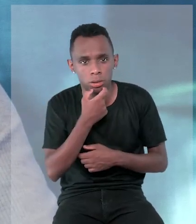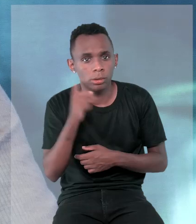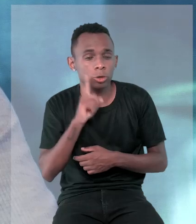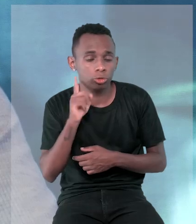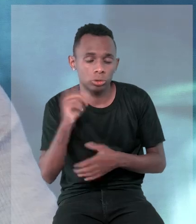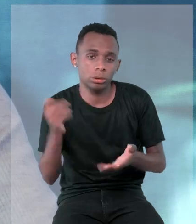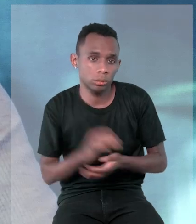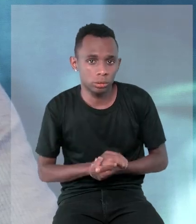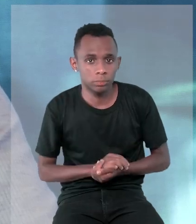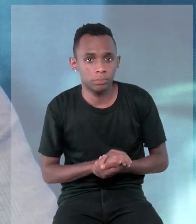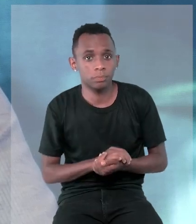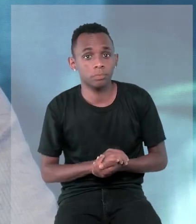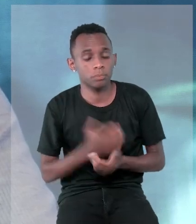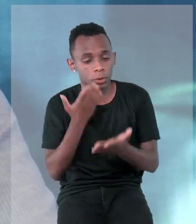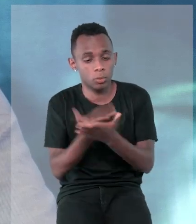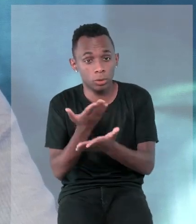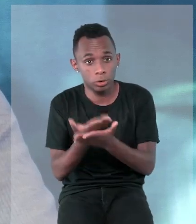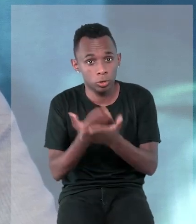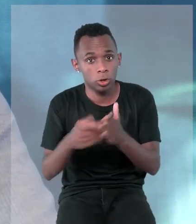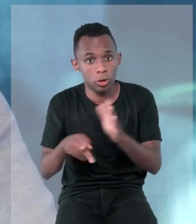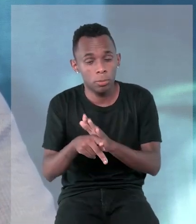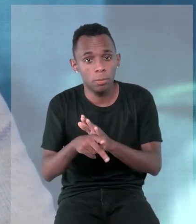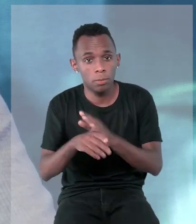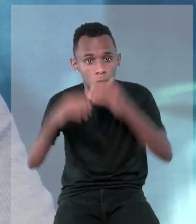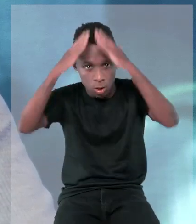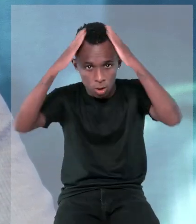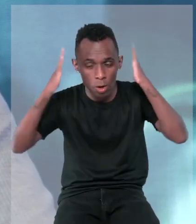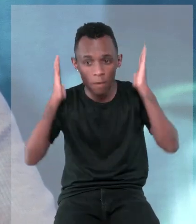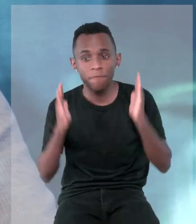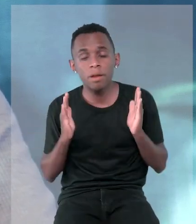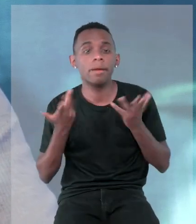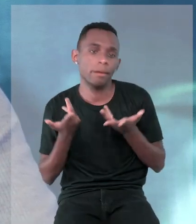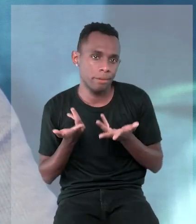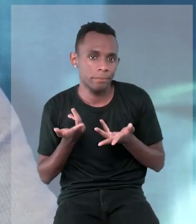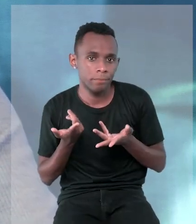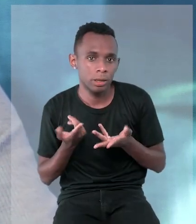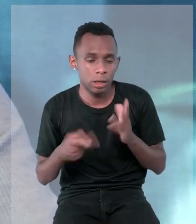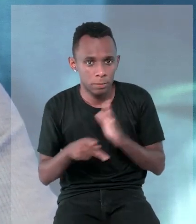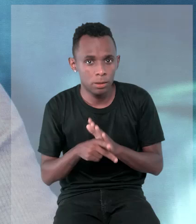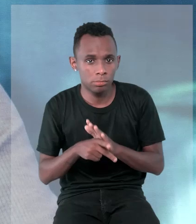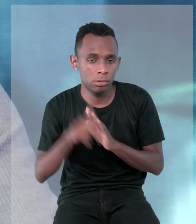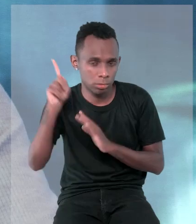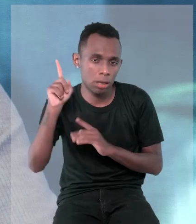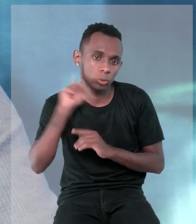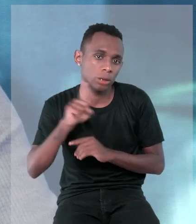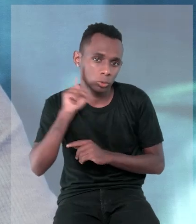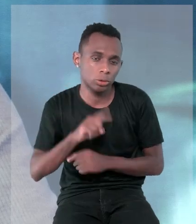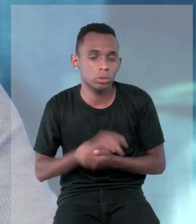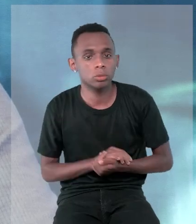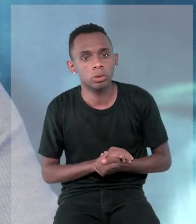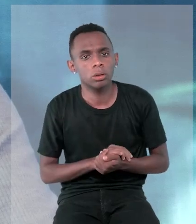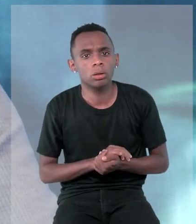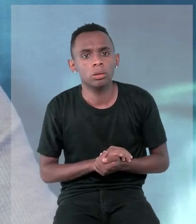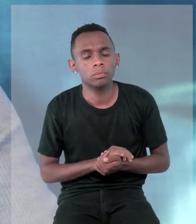Nun Study, o estudo das freiras, porque começou com umas freiras da Ordem de Notre Dame, lá nos Estados Unidos, que é